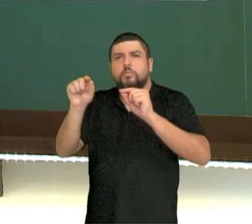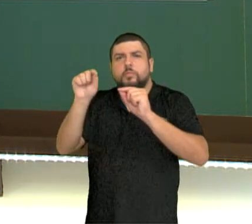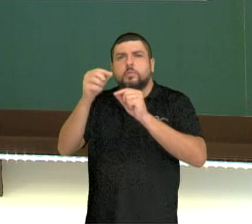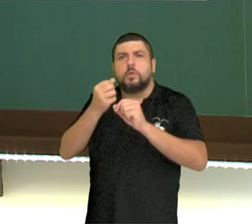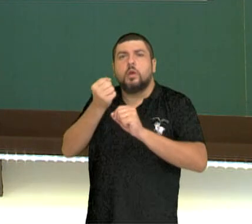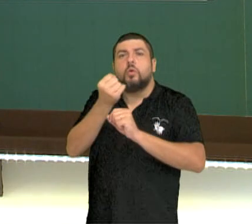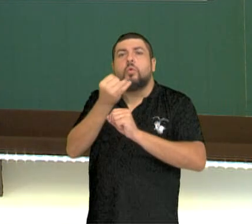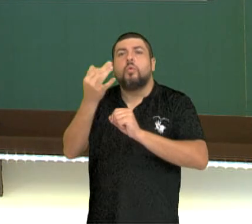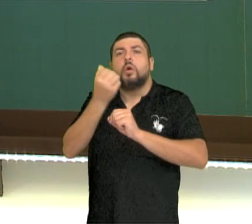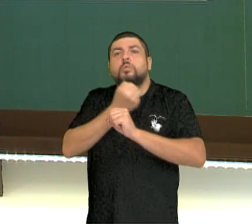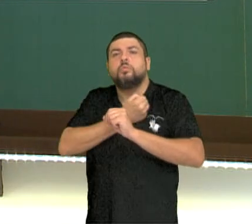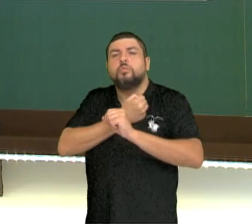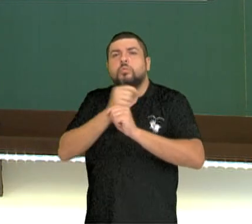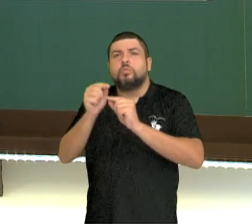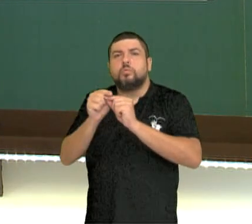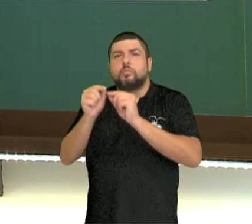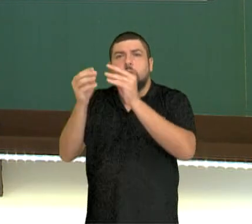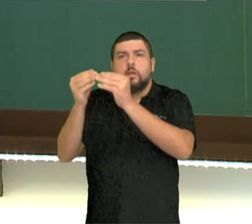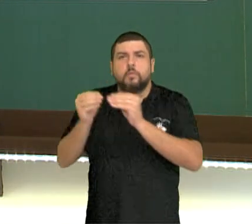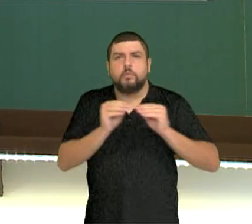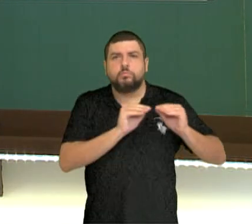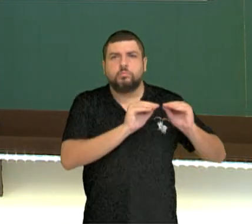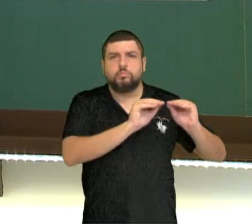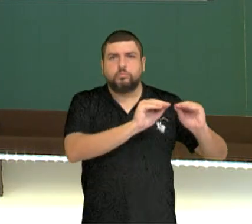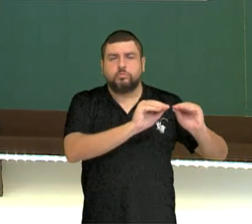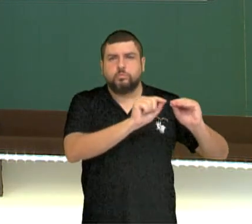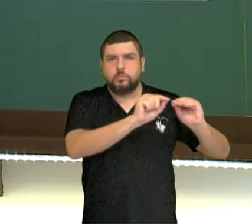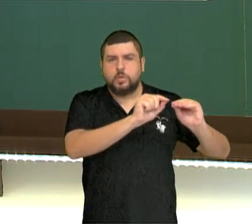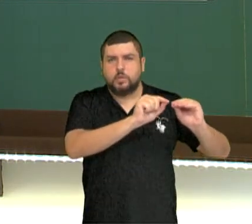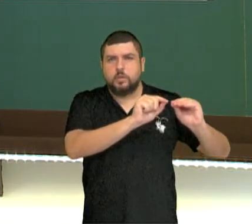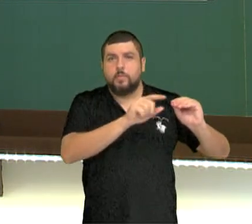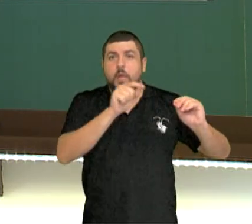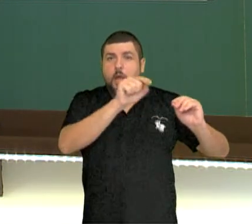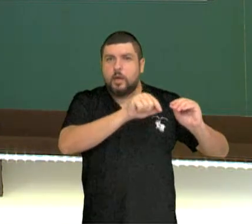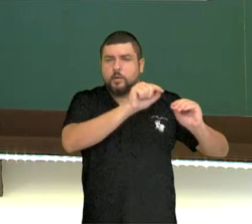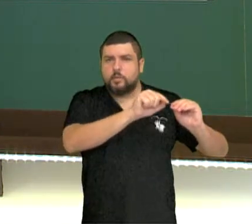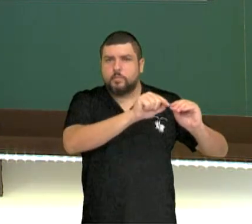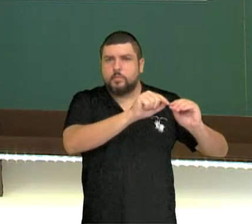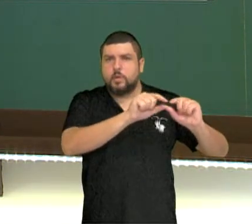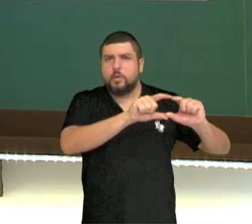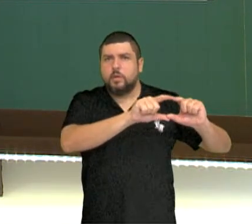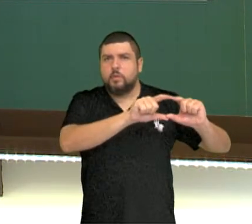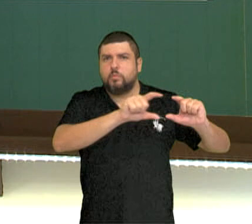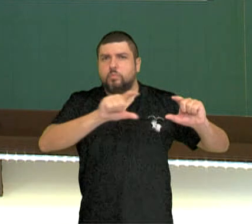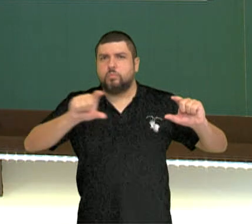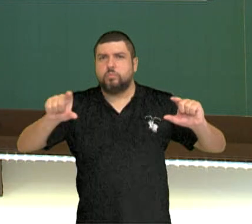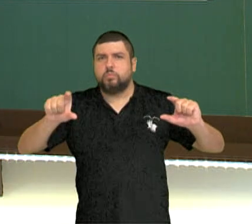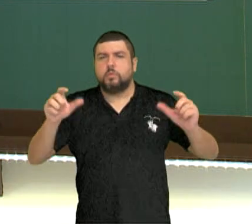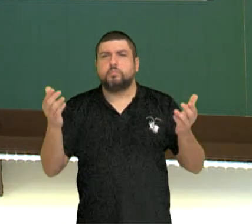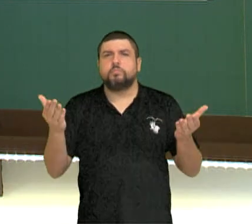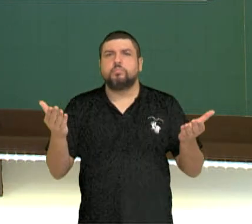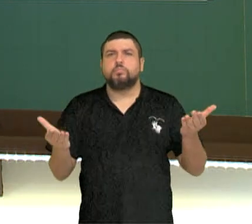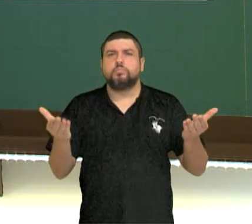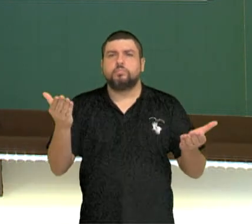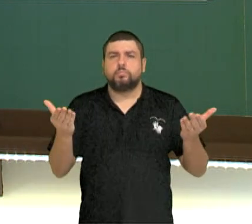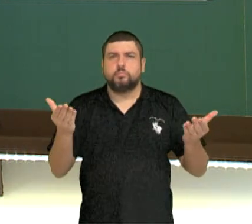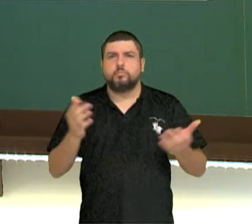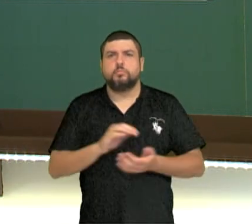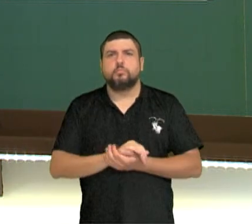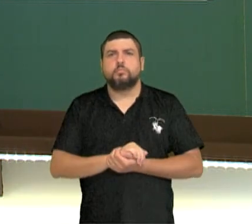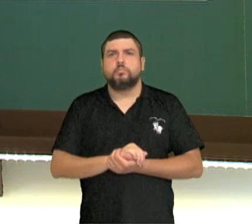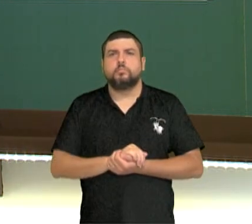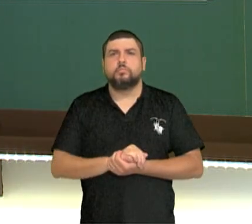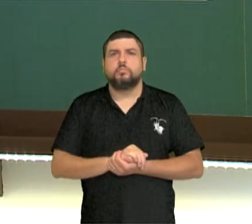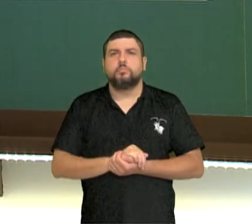esquerda, nós chamamos de coeficiente, que torna a equação balanceada, equilibrada, ok?